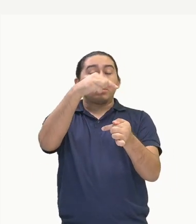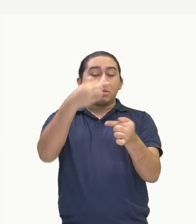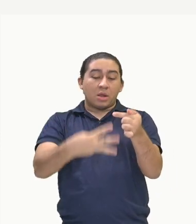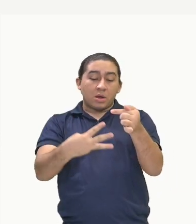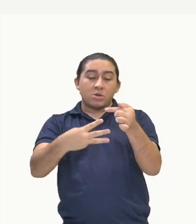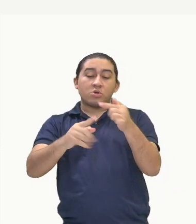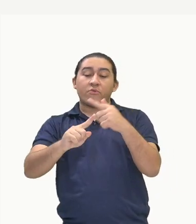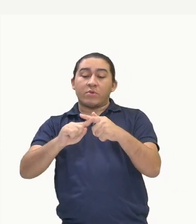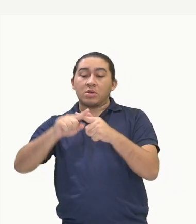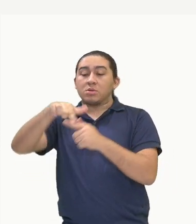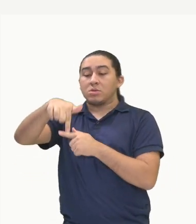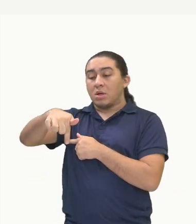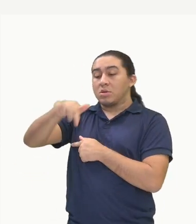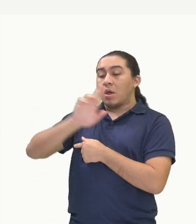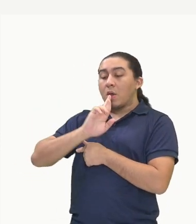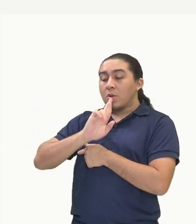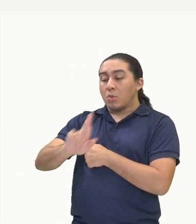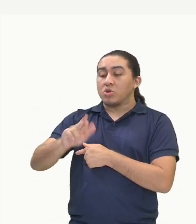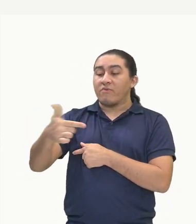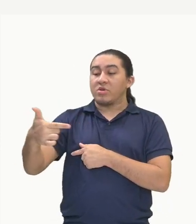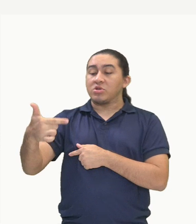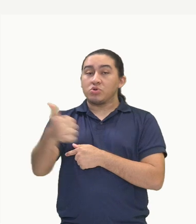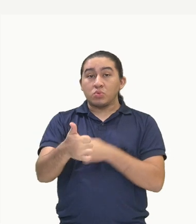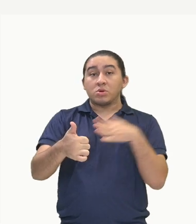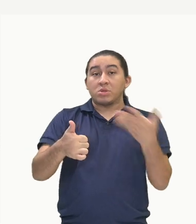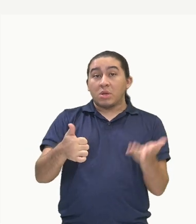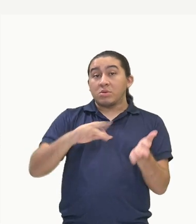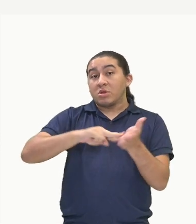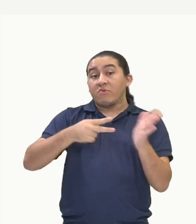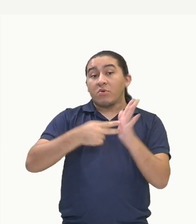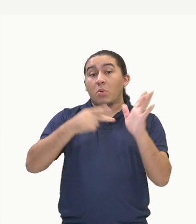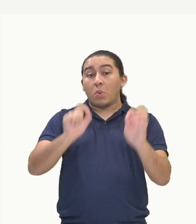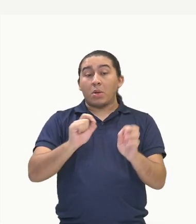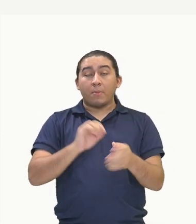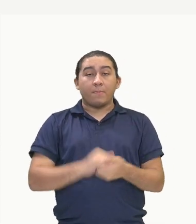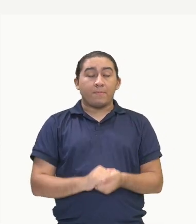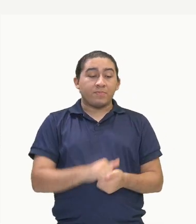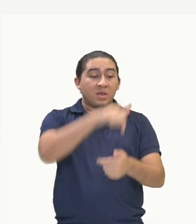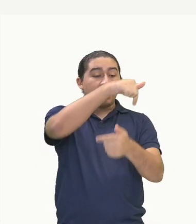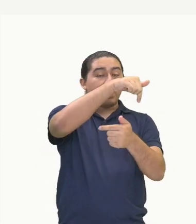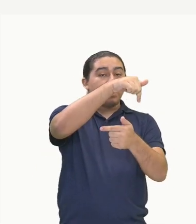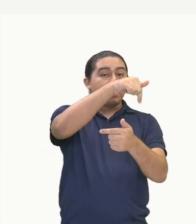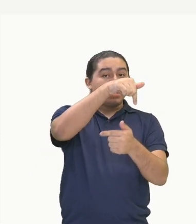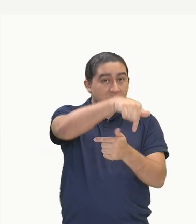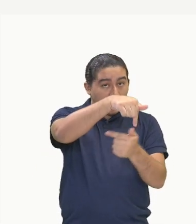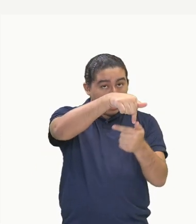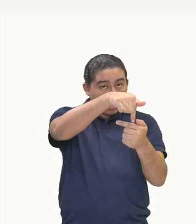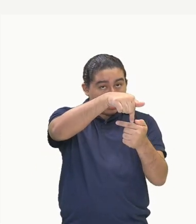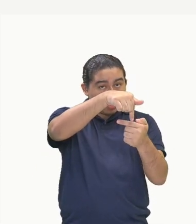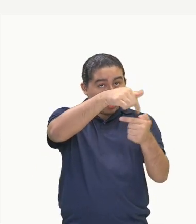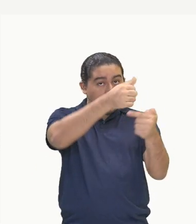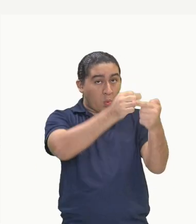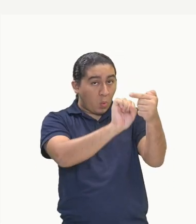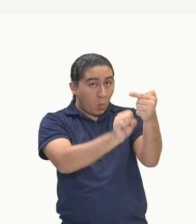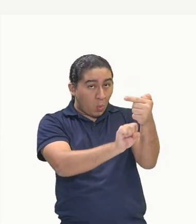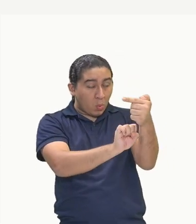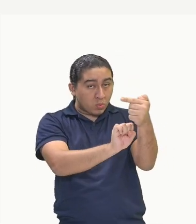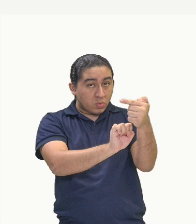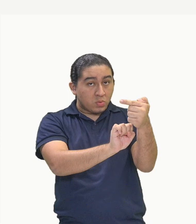21. Então, 7/8 de 24, vou colocar aqui do lado, é igual a 21.